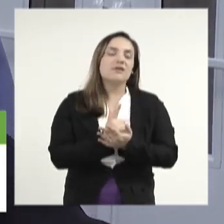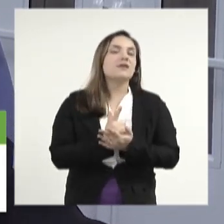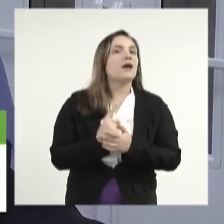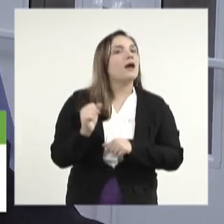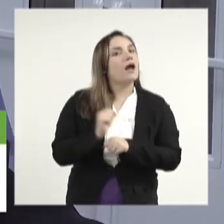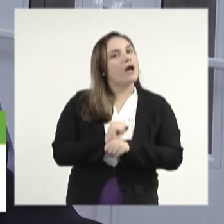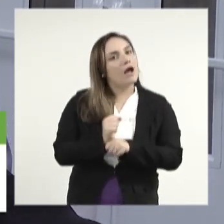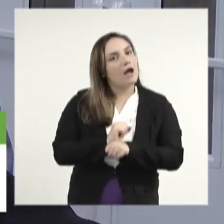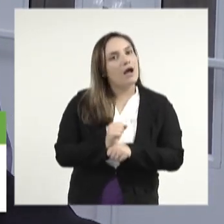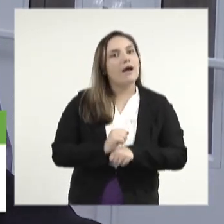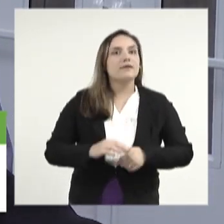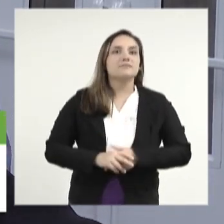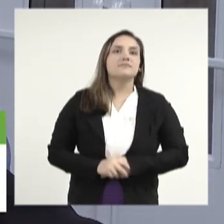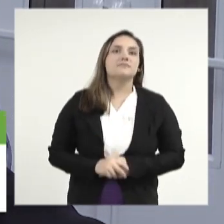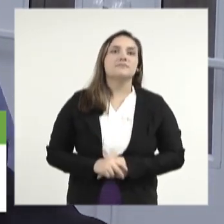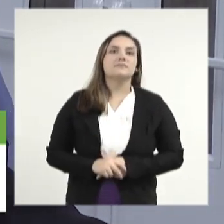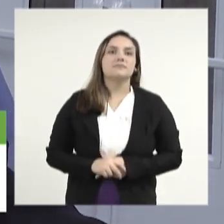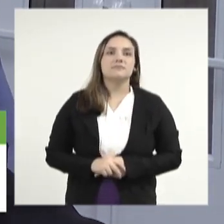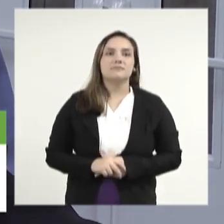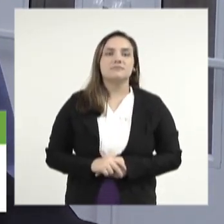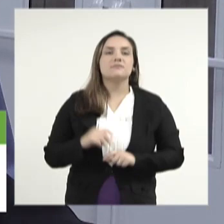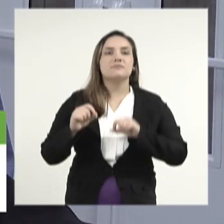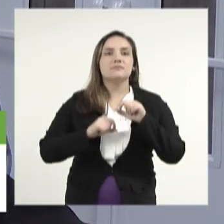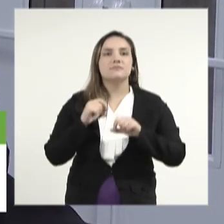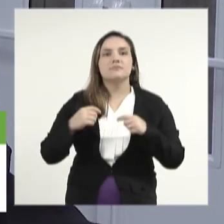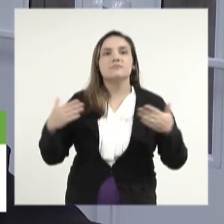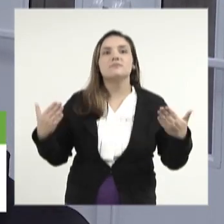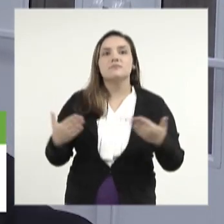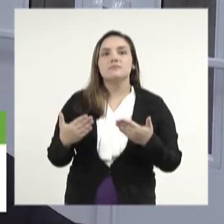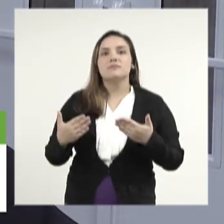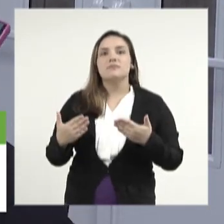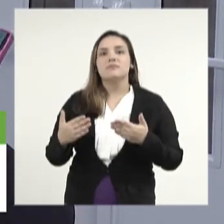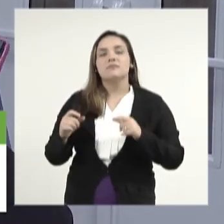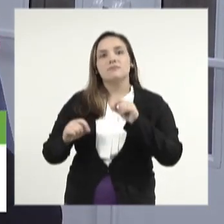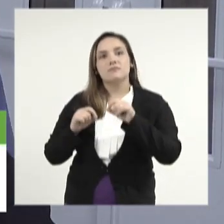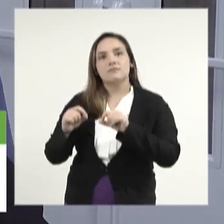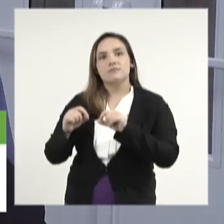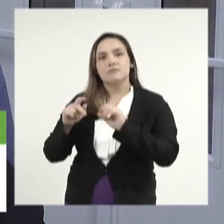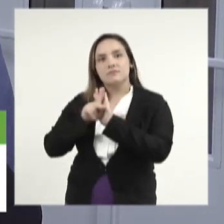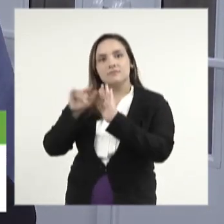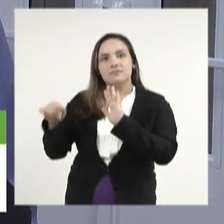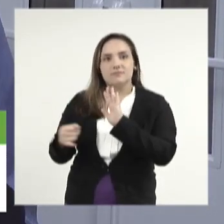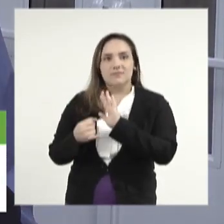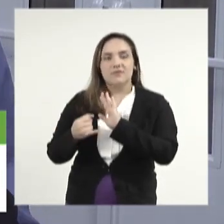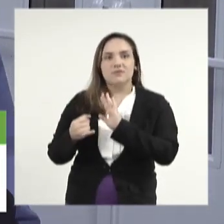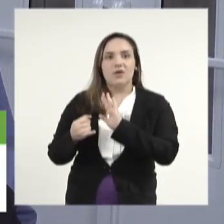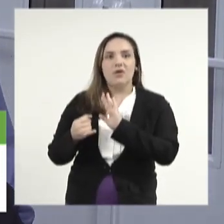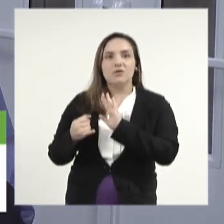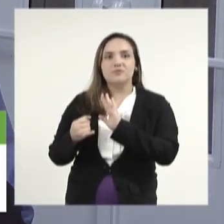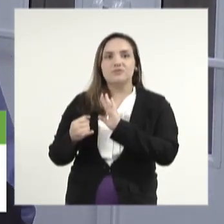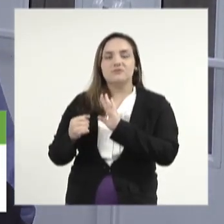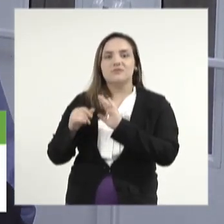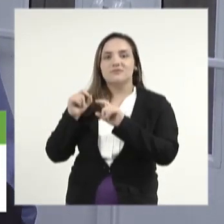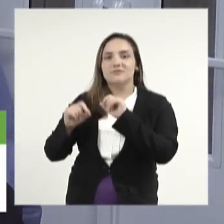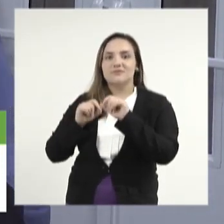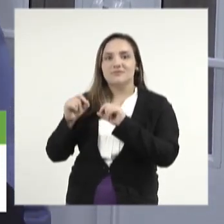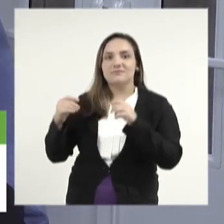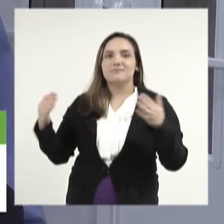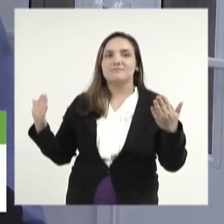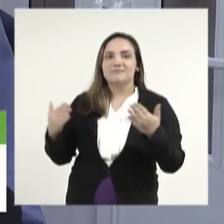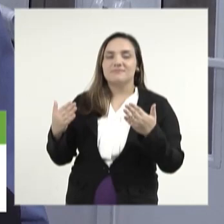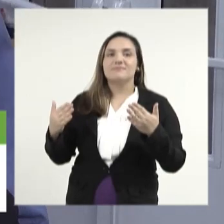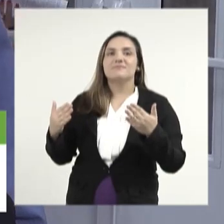que a deputada Lia fez de forma inteligente e também foi construído para que esse projeto não invadisse a competência